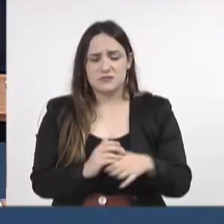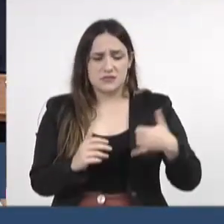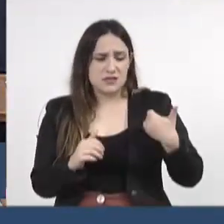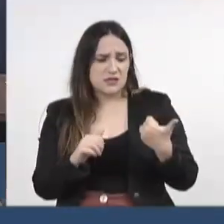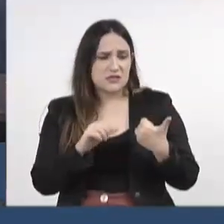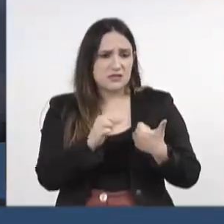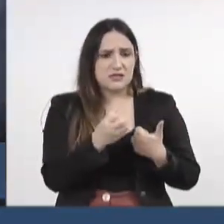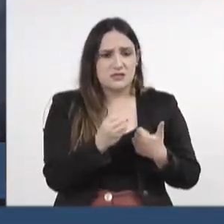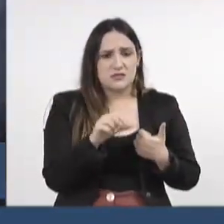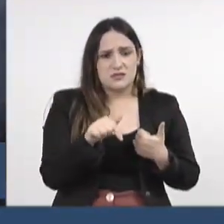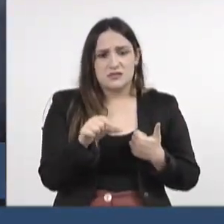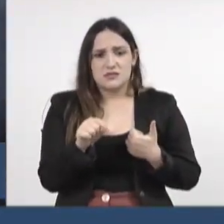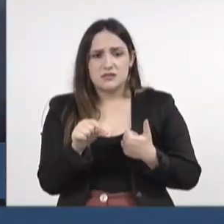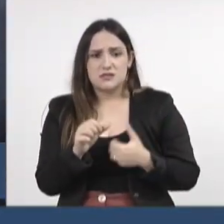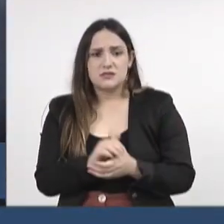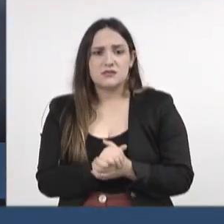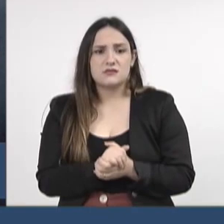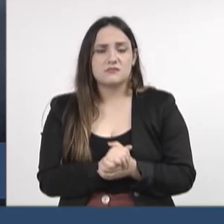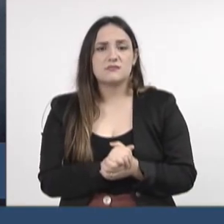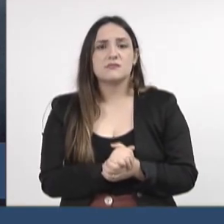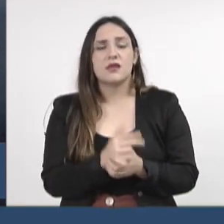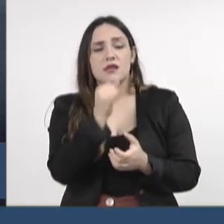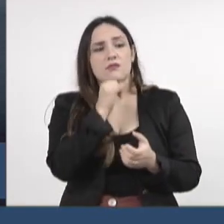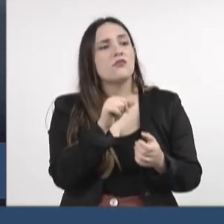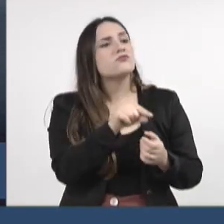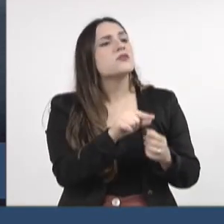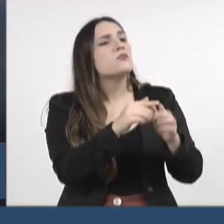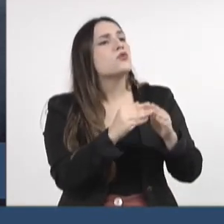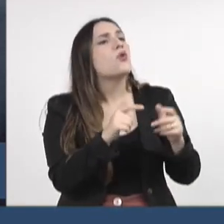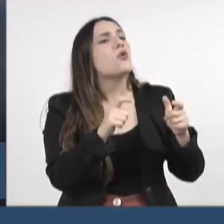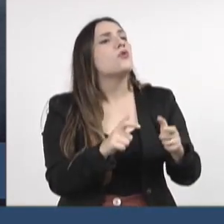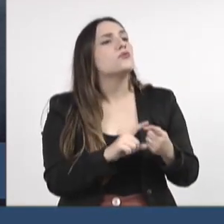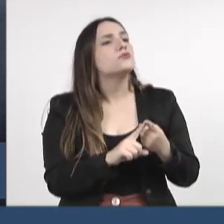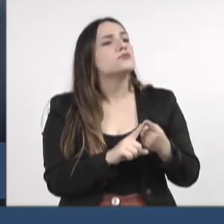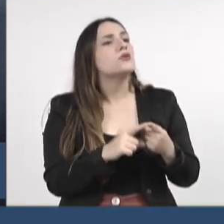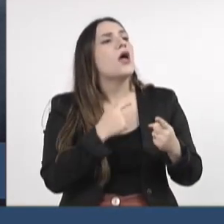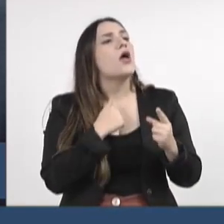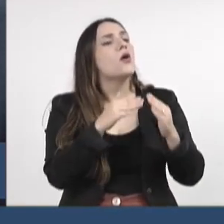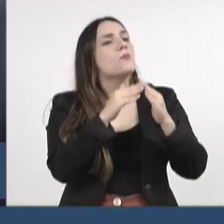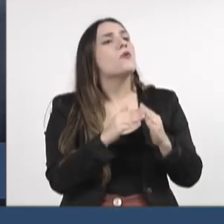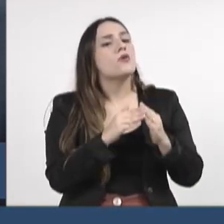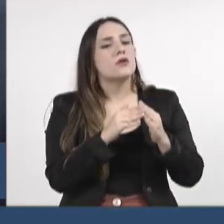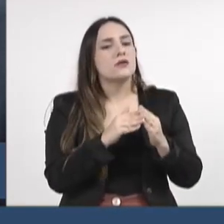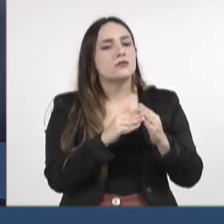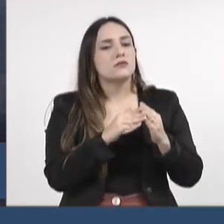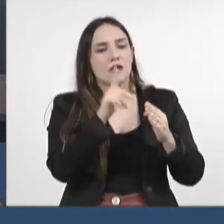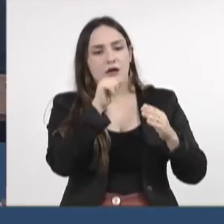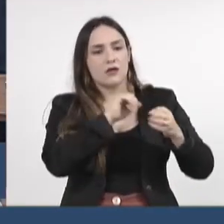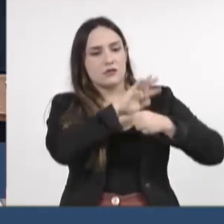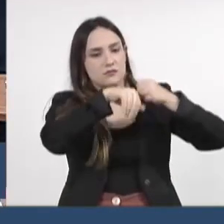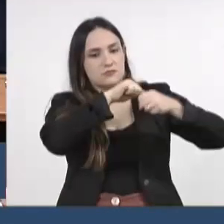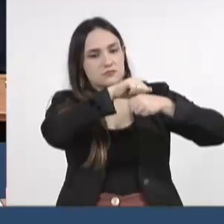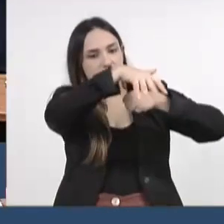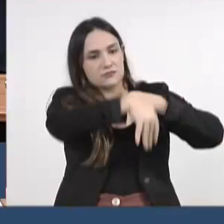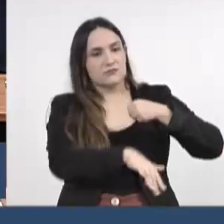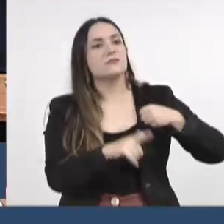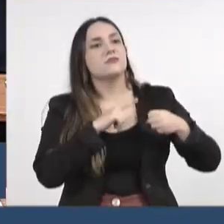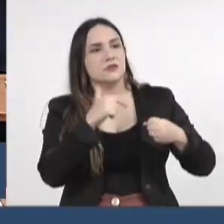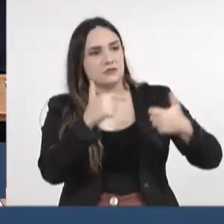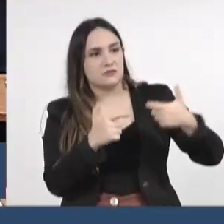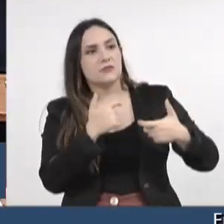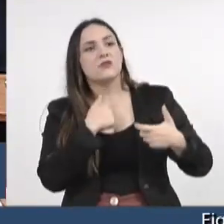título em 1940, 1930. Então, eu quero dizer a Vossa Excelência que o Antônio Brandi saiu, sentou nas reservas indígenas,